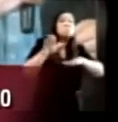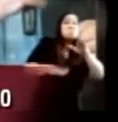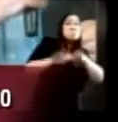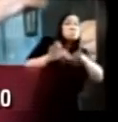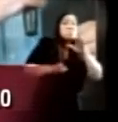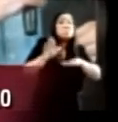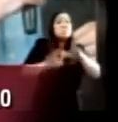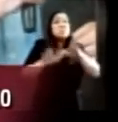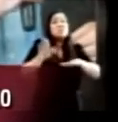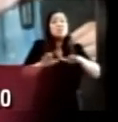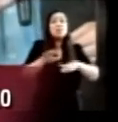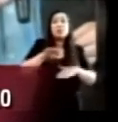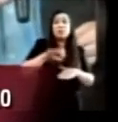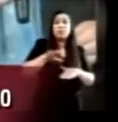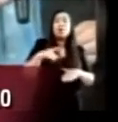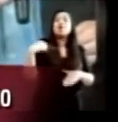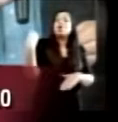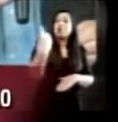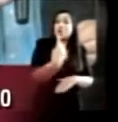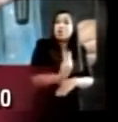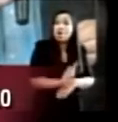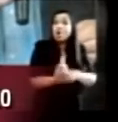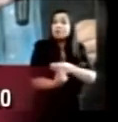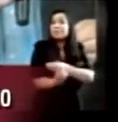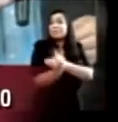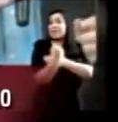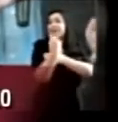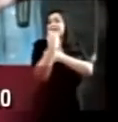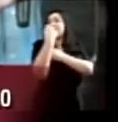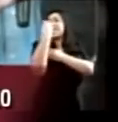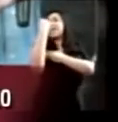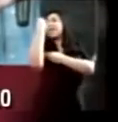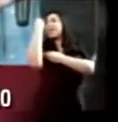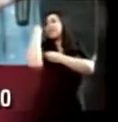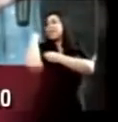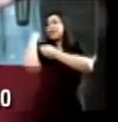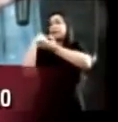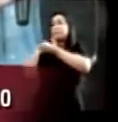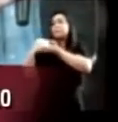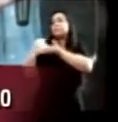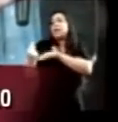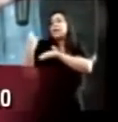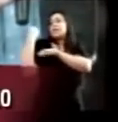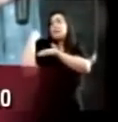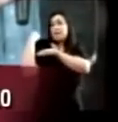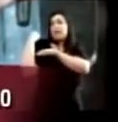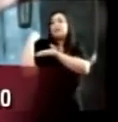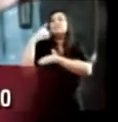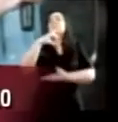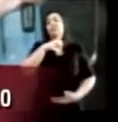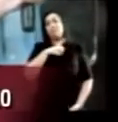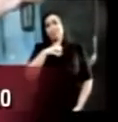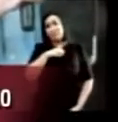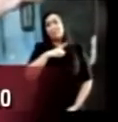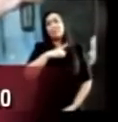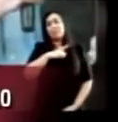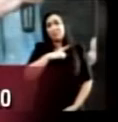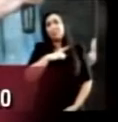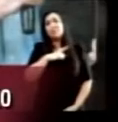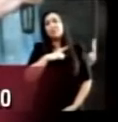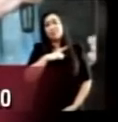disso? Nós estamos voltando aos patamares lá atrás, onde a gente tinha, que